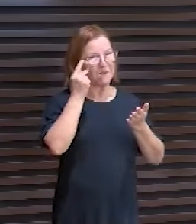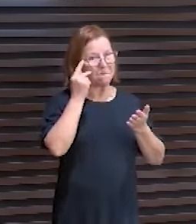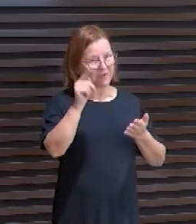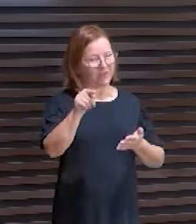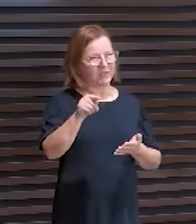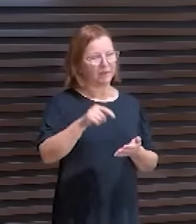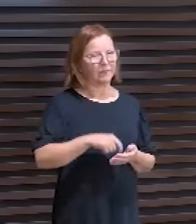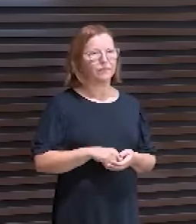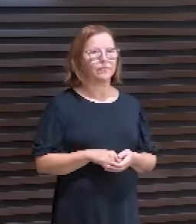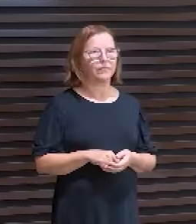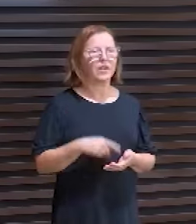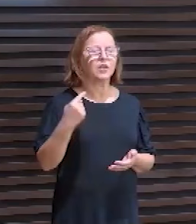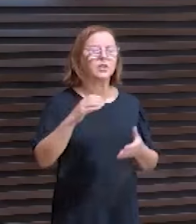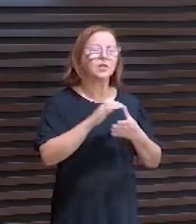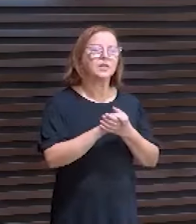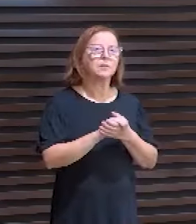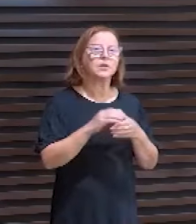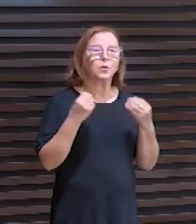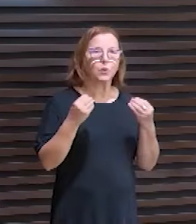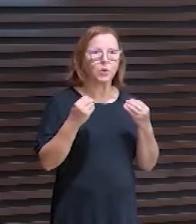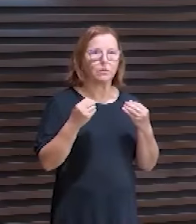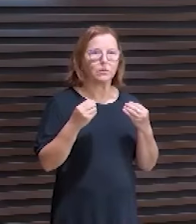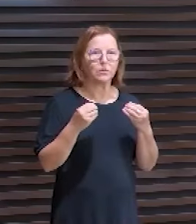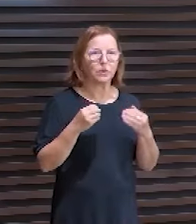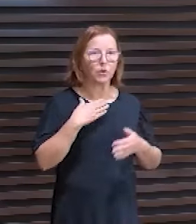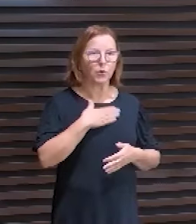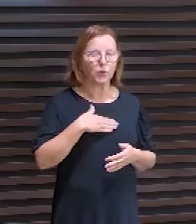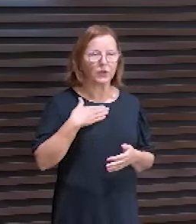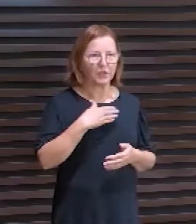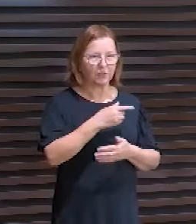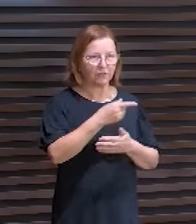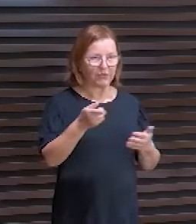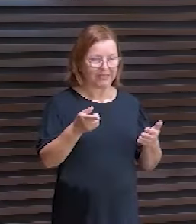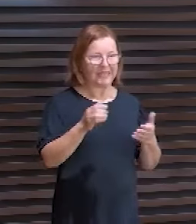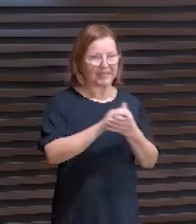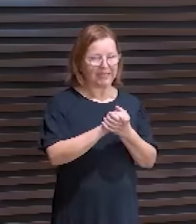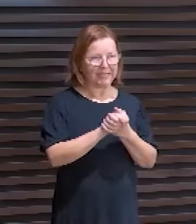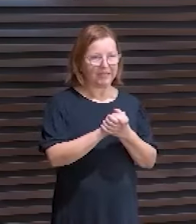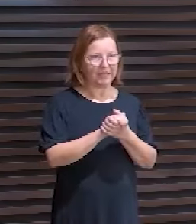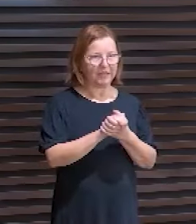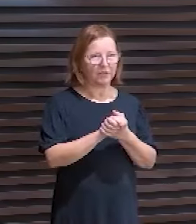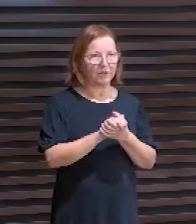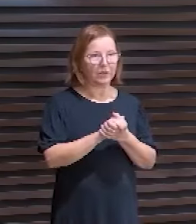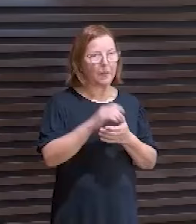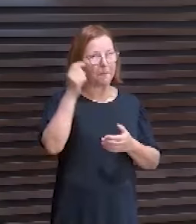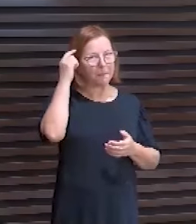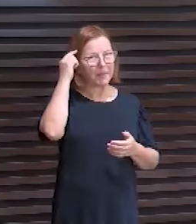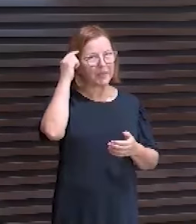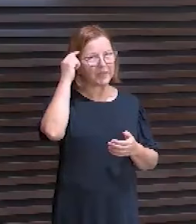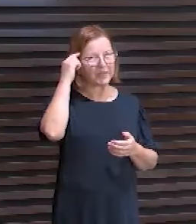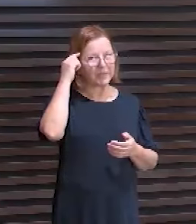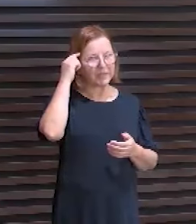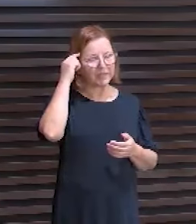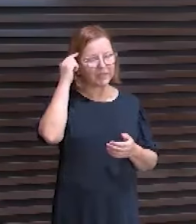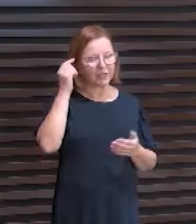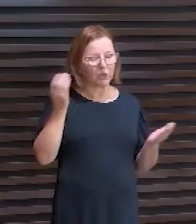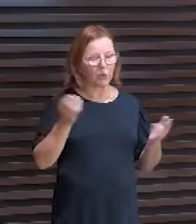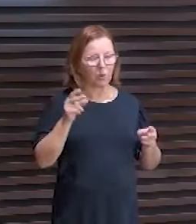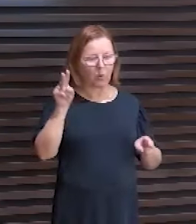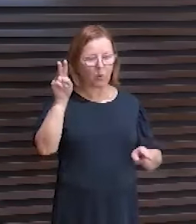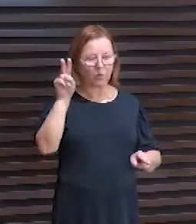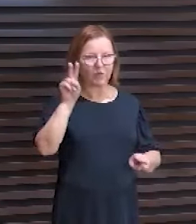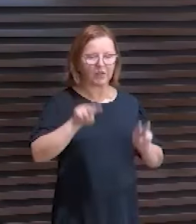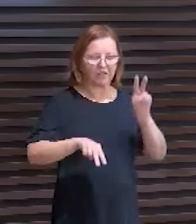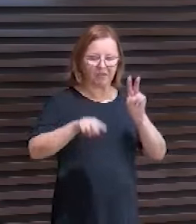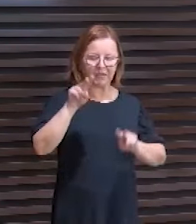Eu gostaria que você fizesse uma avaliação Vocês que são casados fizesse uma avaliação Hoje após o culto sente-se com a